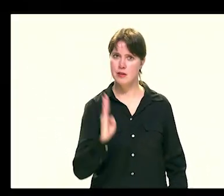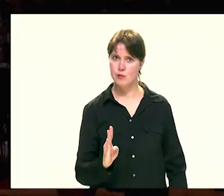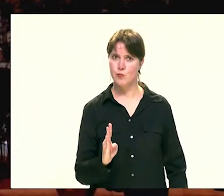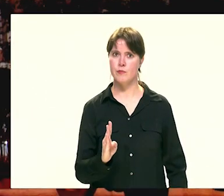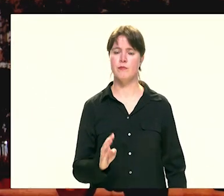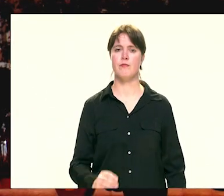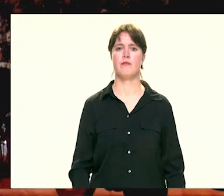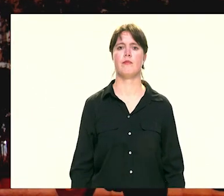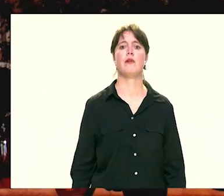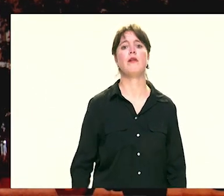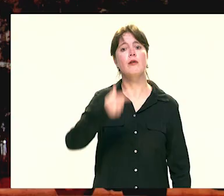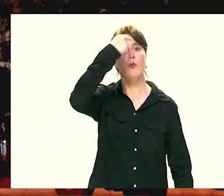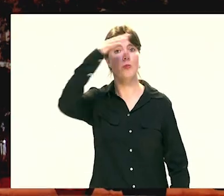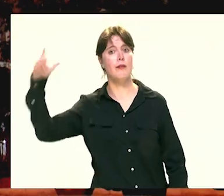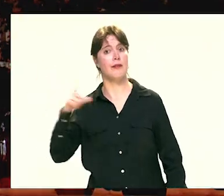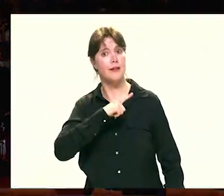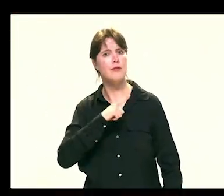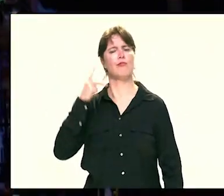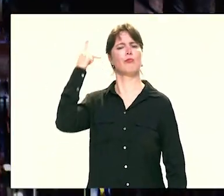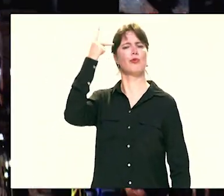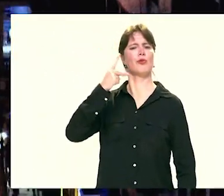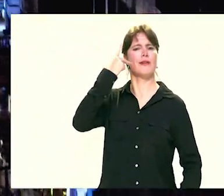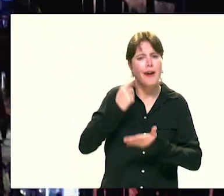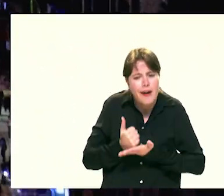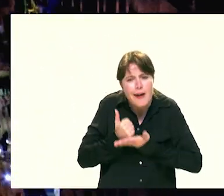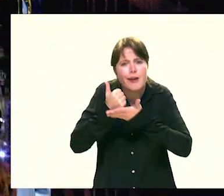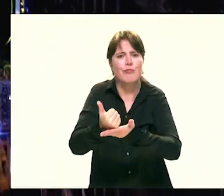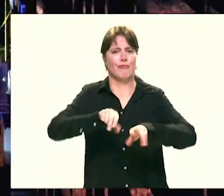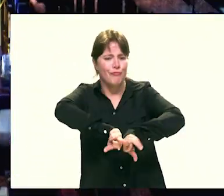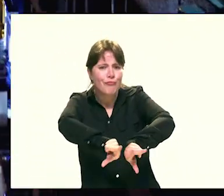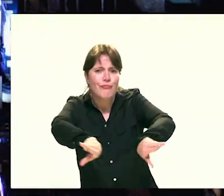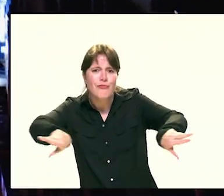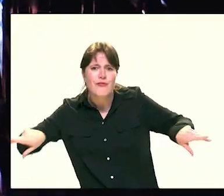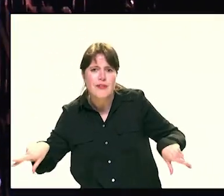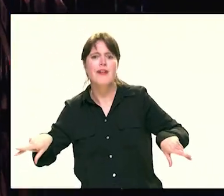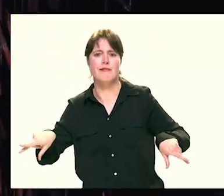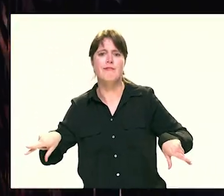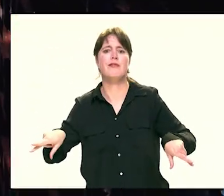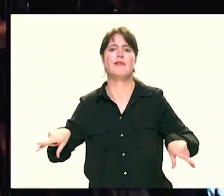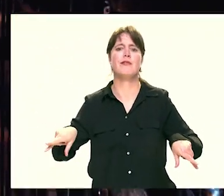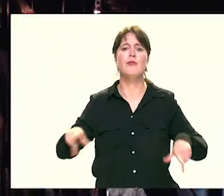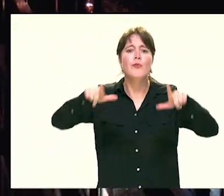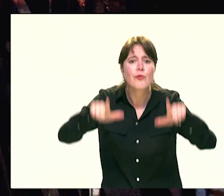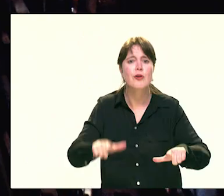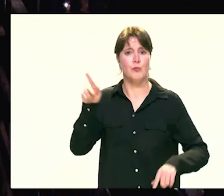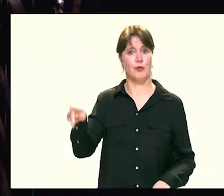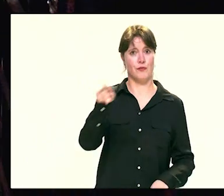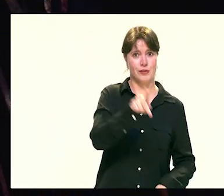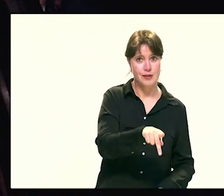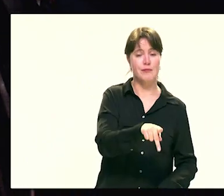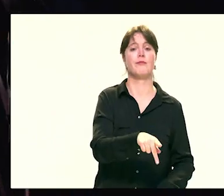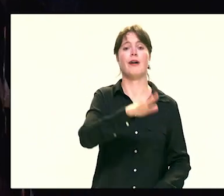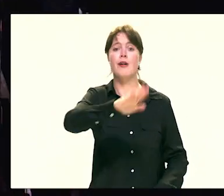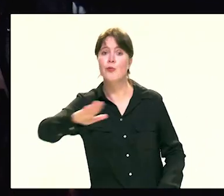diversidade que enquadra professores e alunos de outras nacionalidades, enriquecendo o ambiente de aprendizado